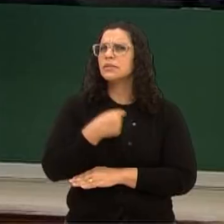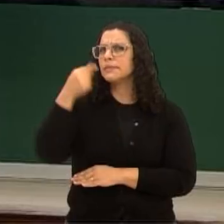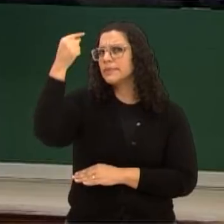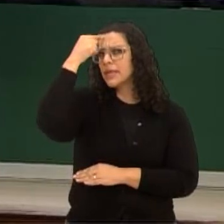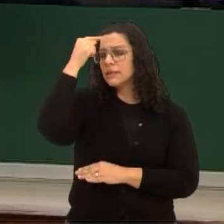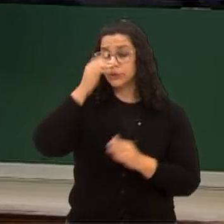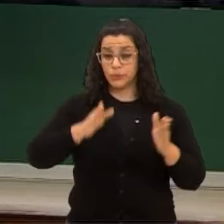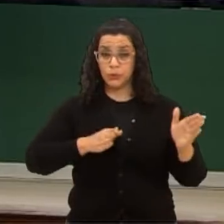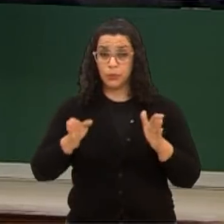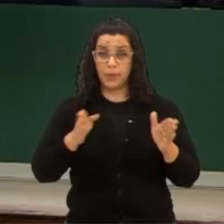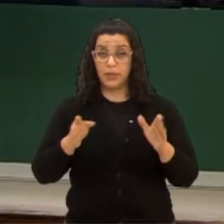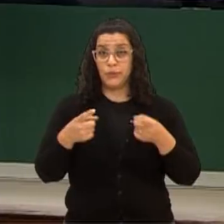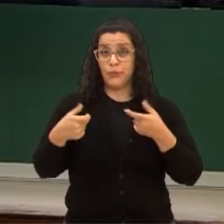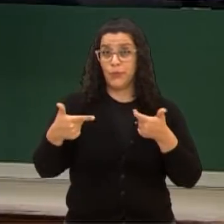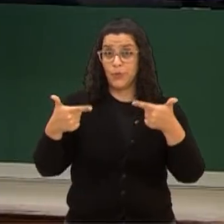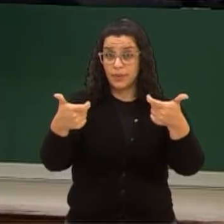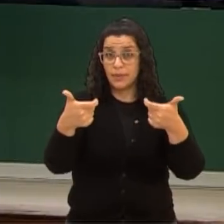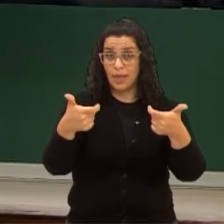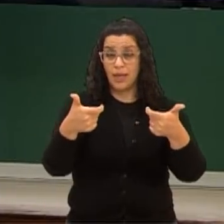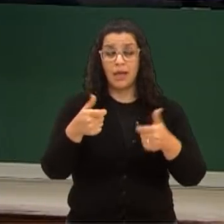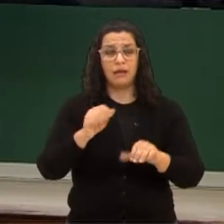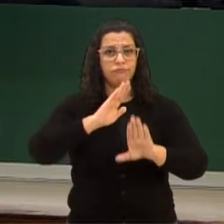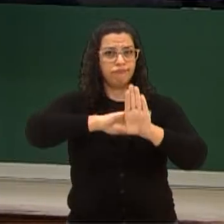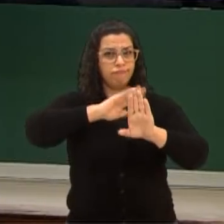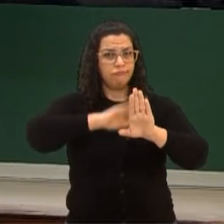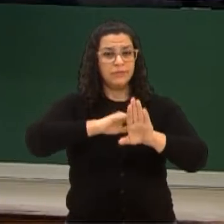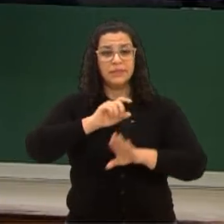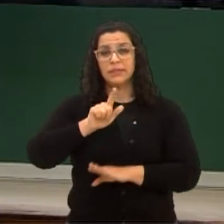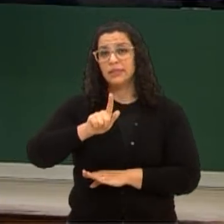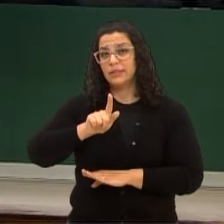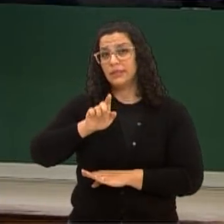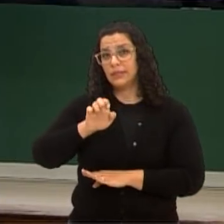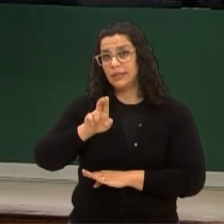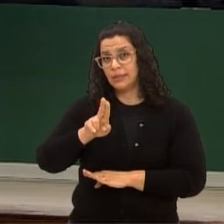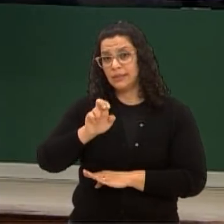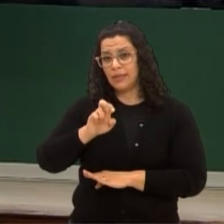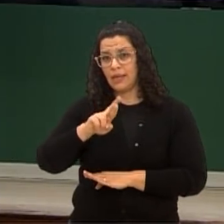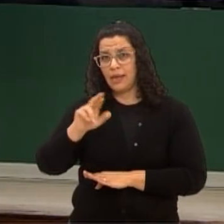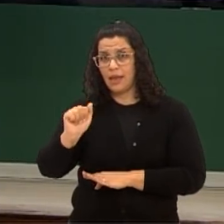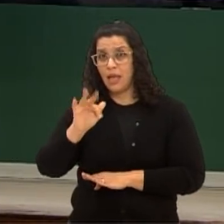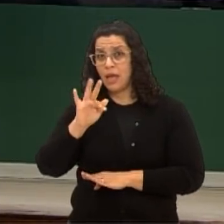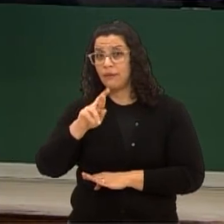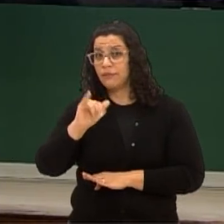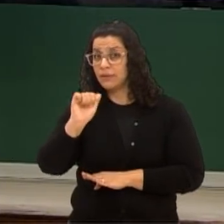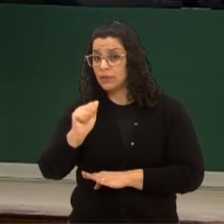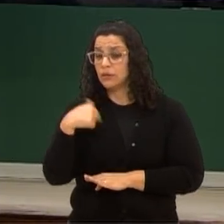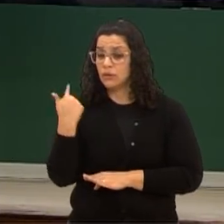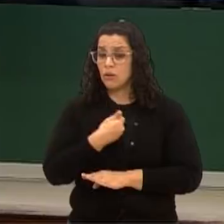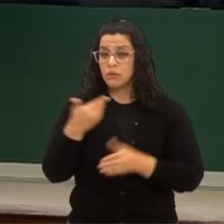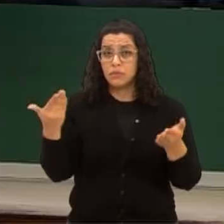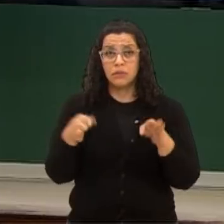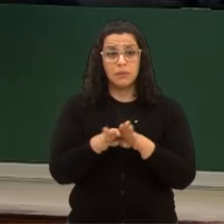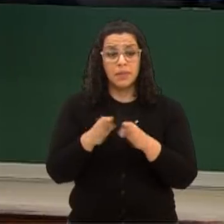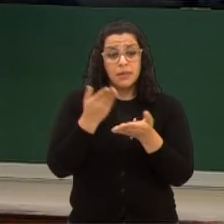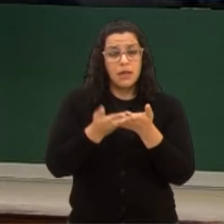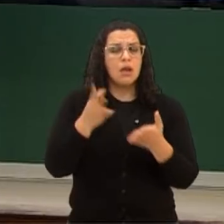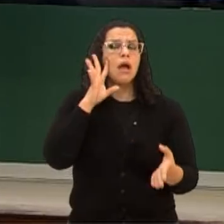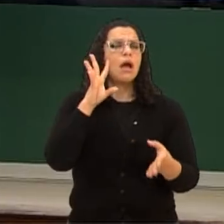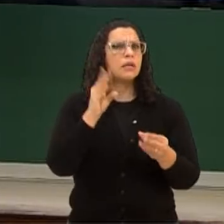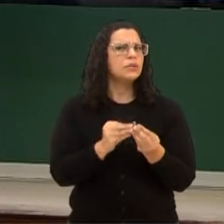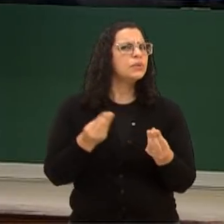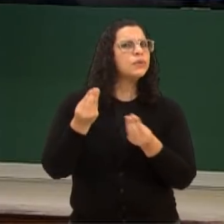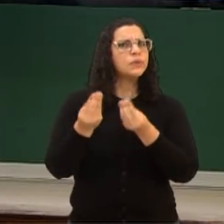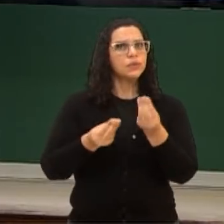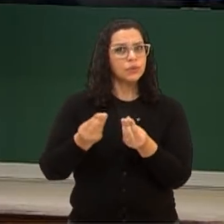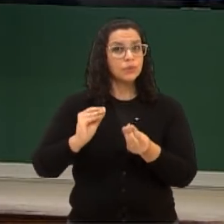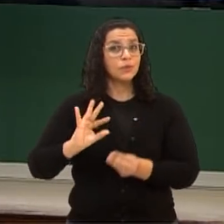o período de Guerra Fria, que daqui a pouco já detalharei para vocês melhor, nós precisaremos durante essa aula compreender